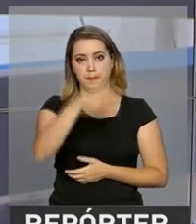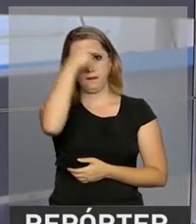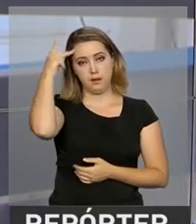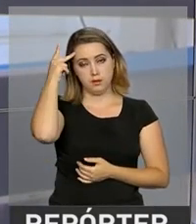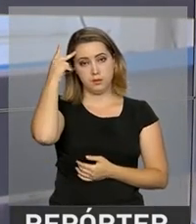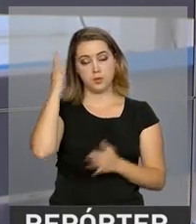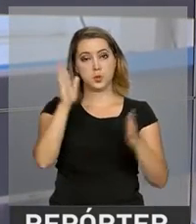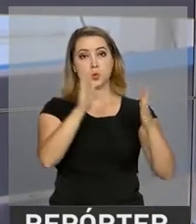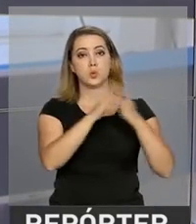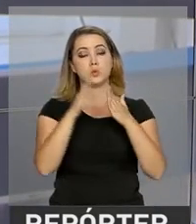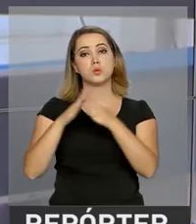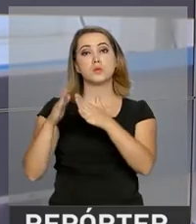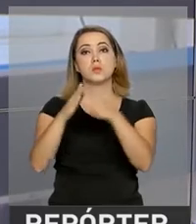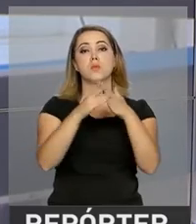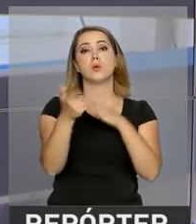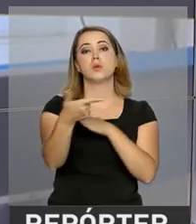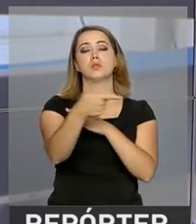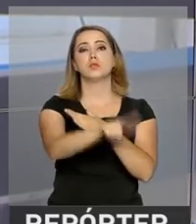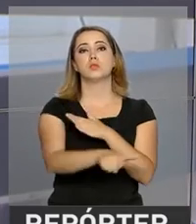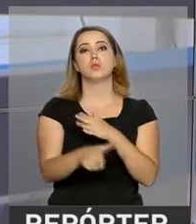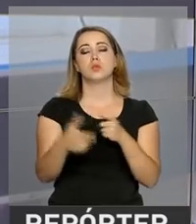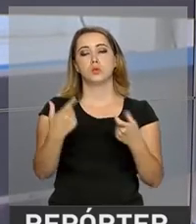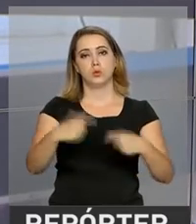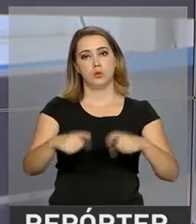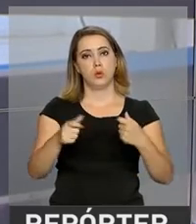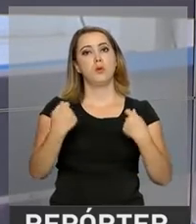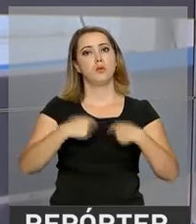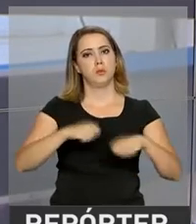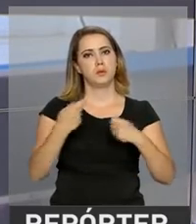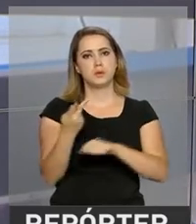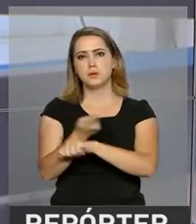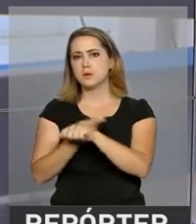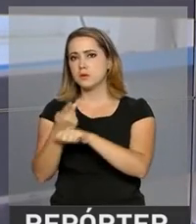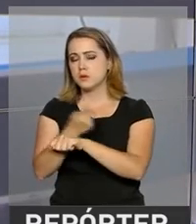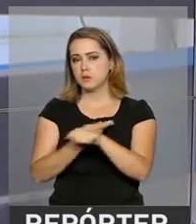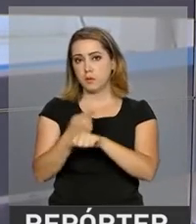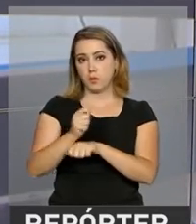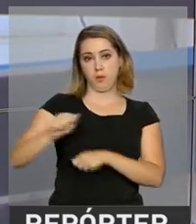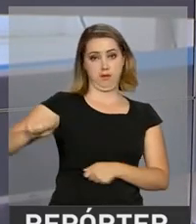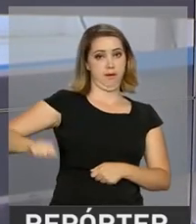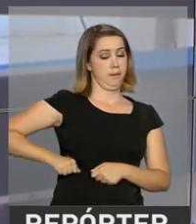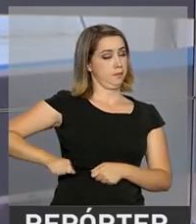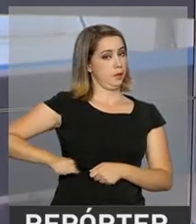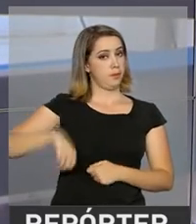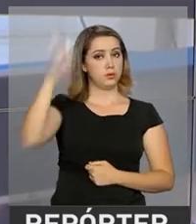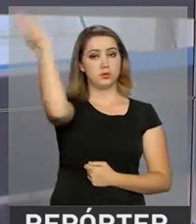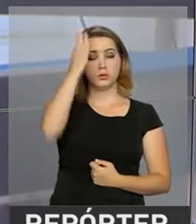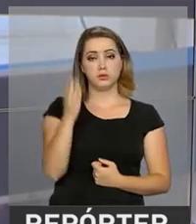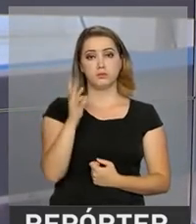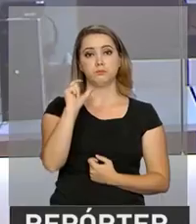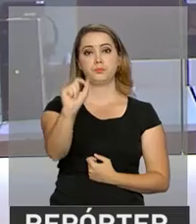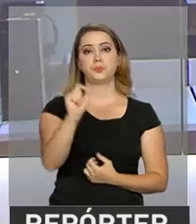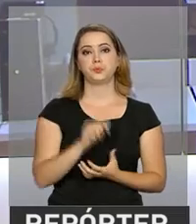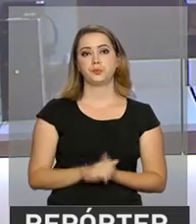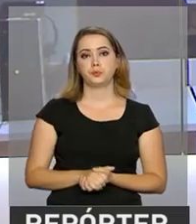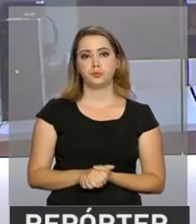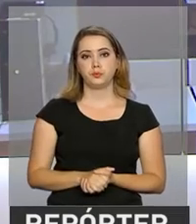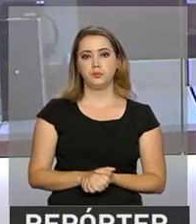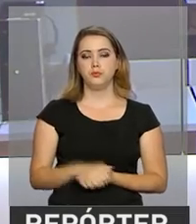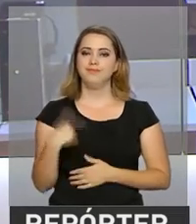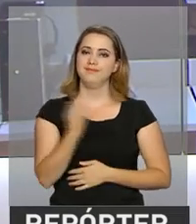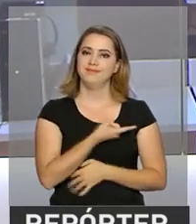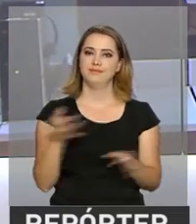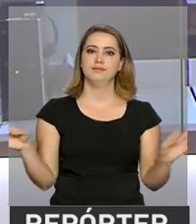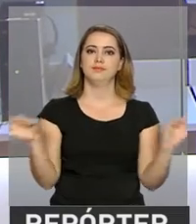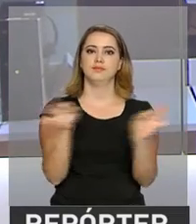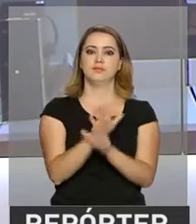completam 18 anos agora em 2017 deverão procurar os consulados ou embaixadas do brasil nós